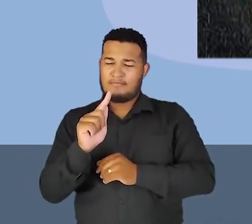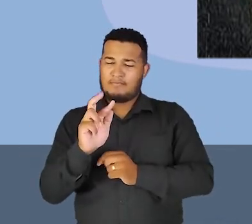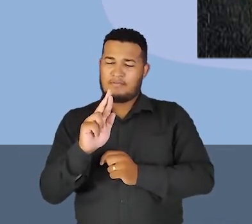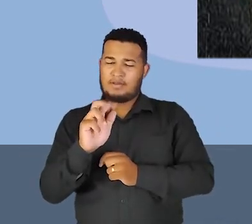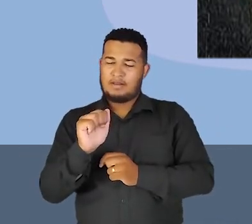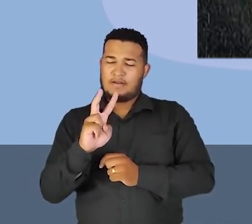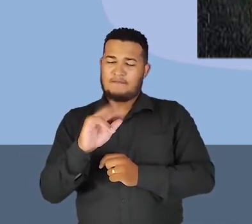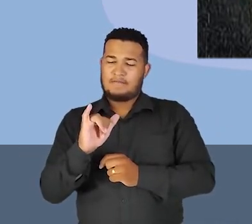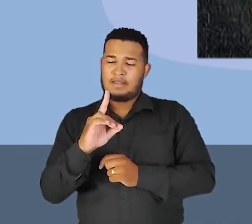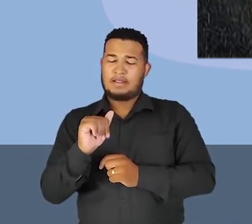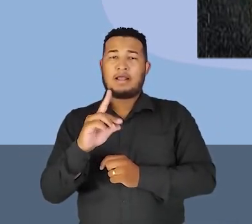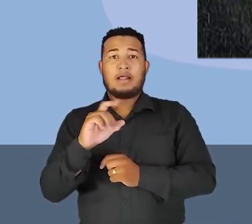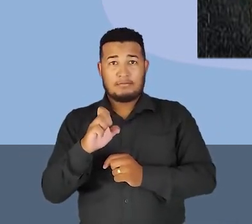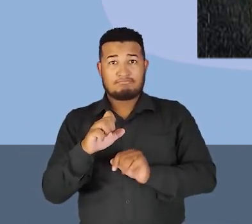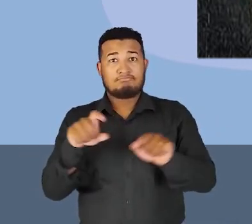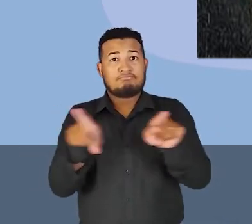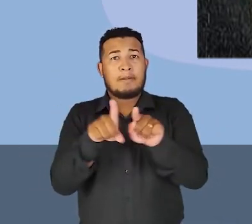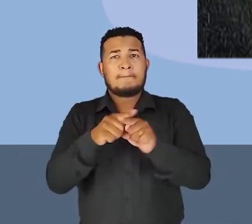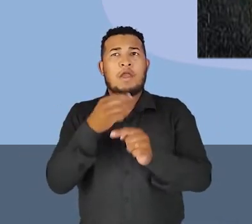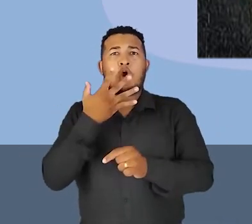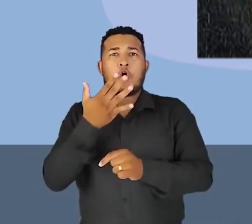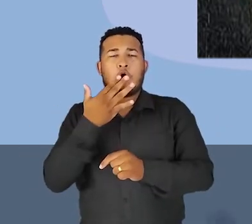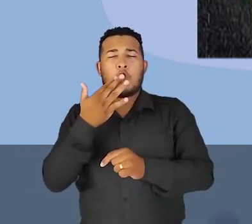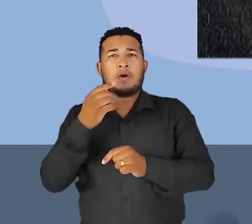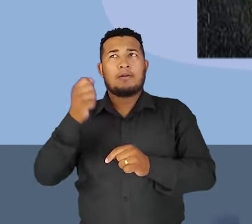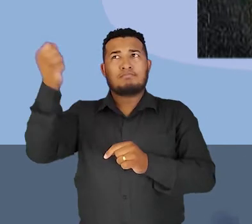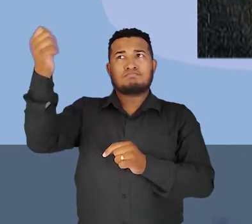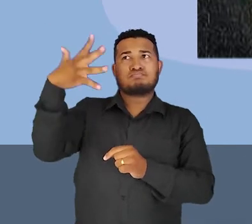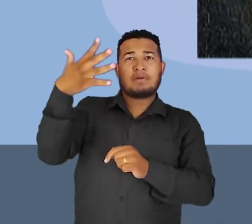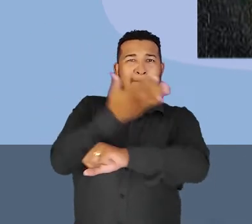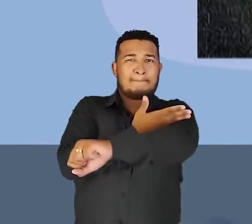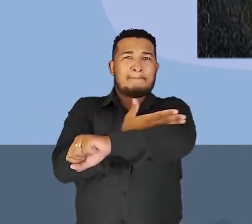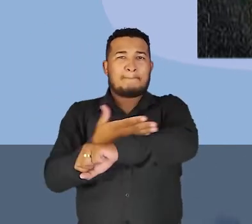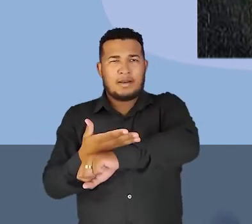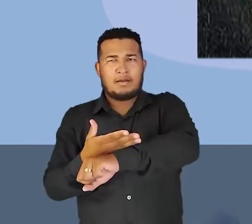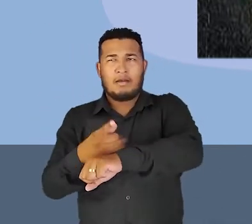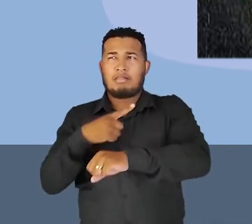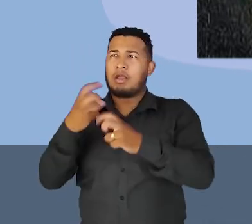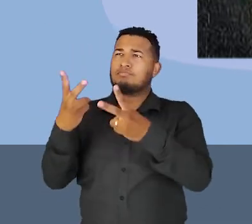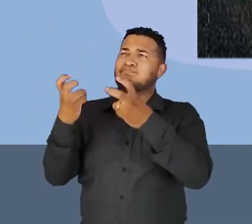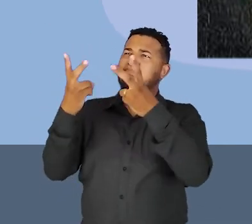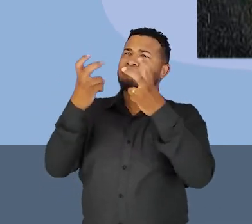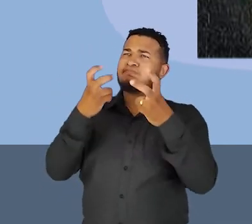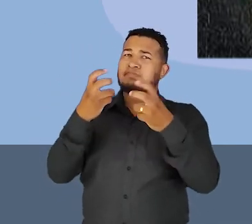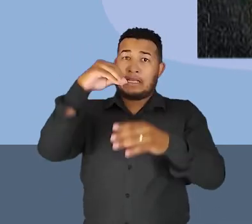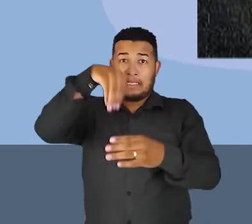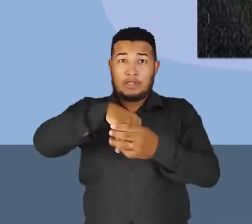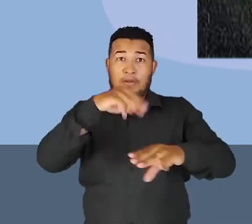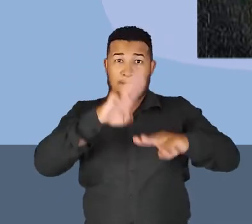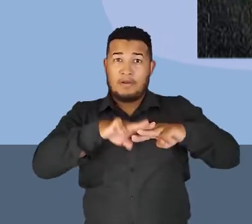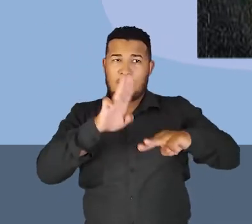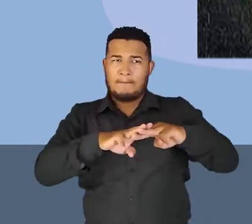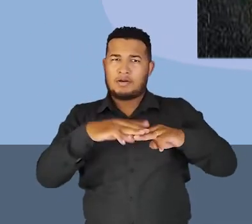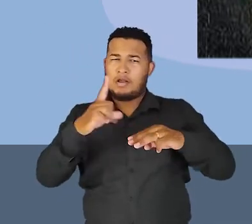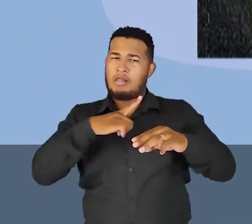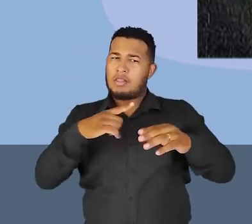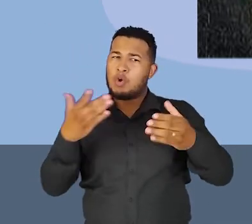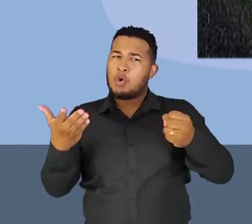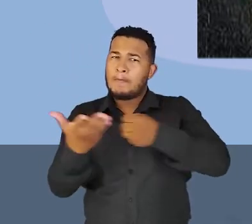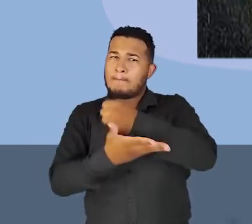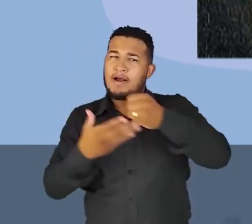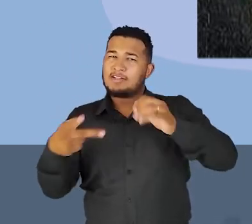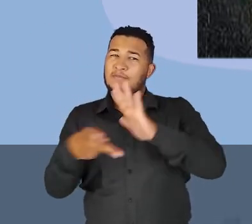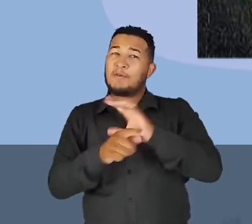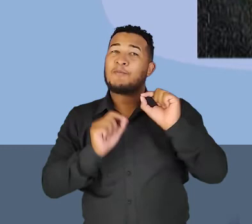luz branca conduziu à moderna física óptica. Na matemática, ele lançou os fundamentos